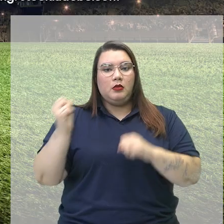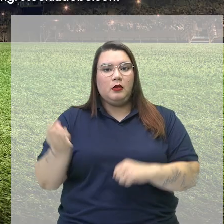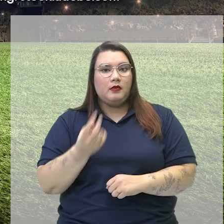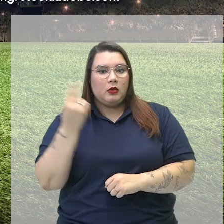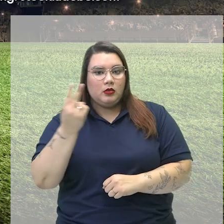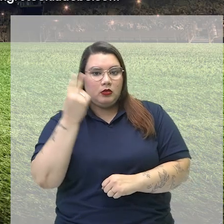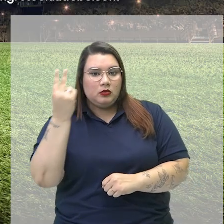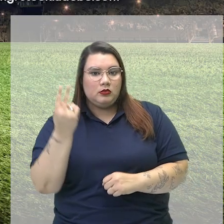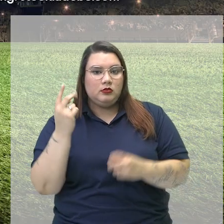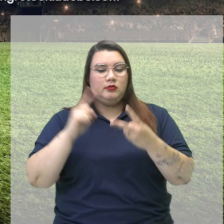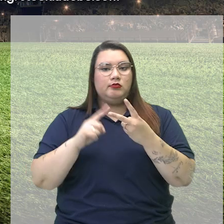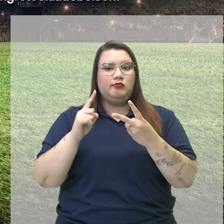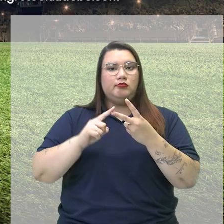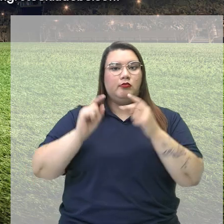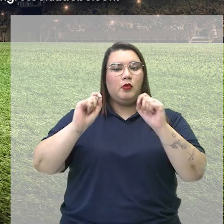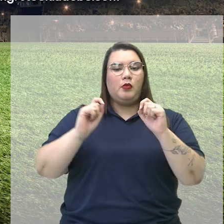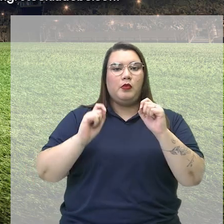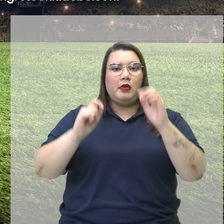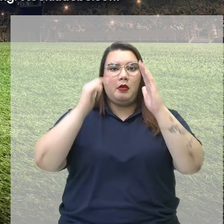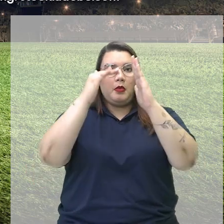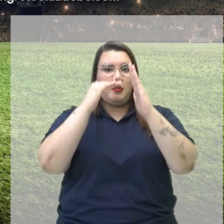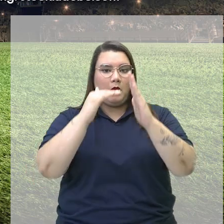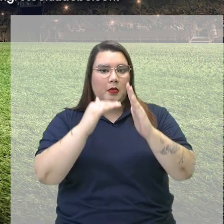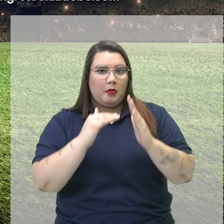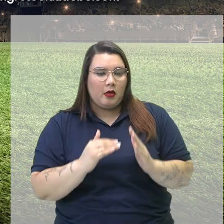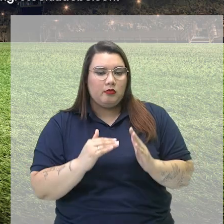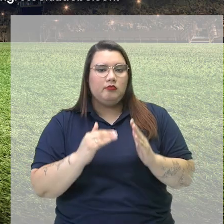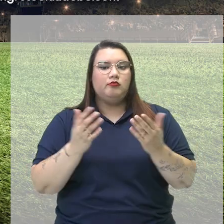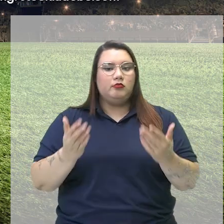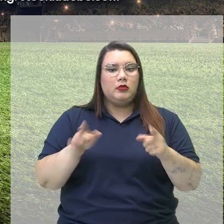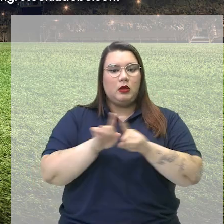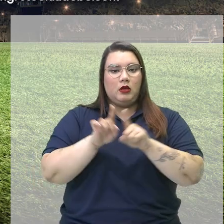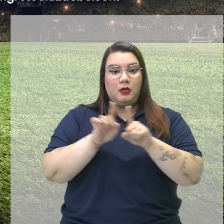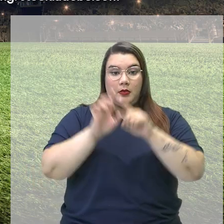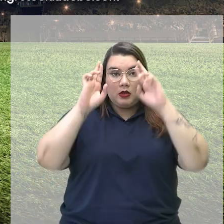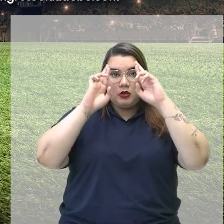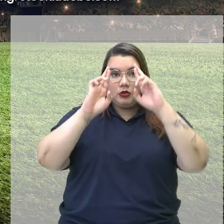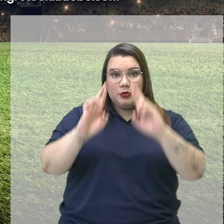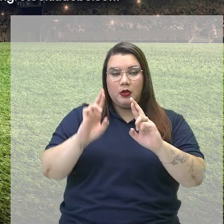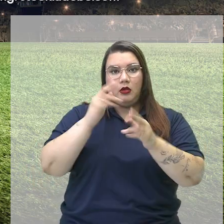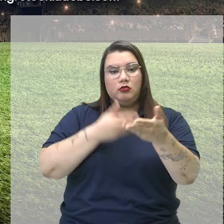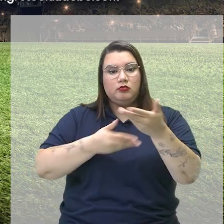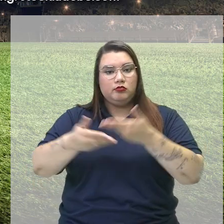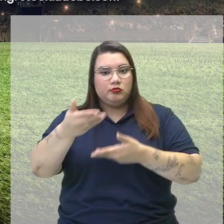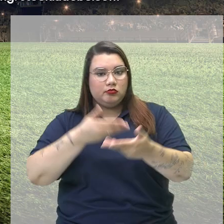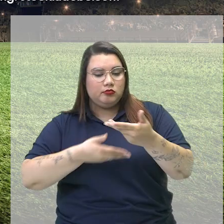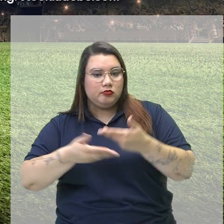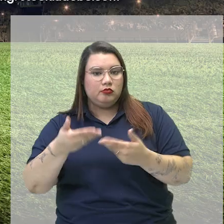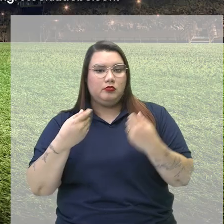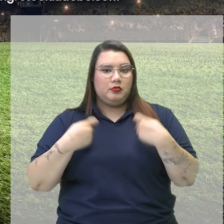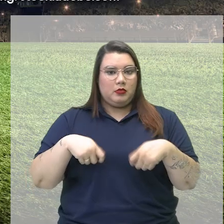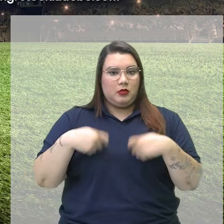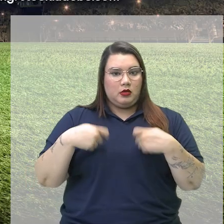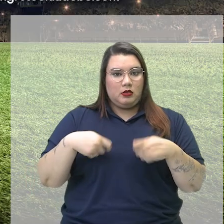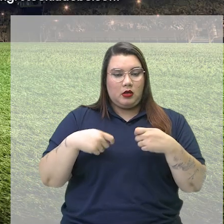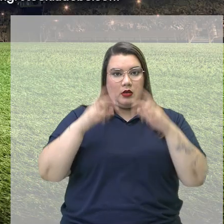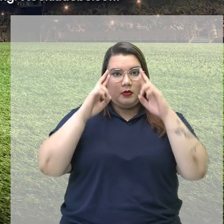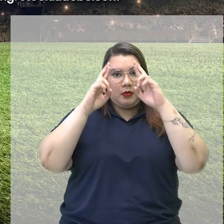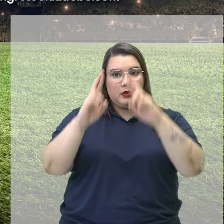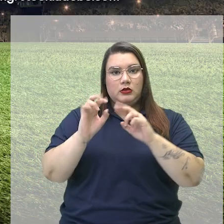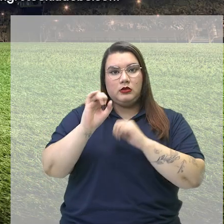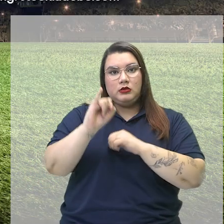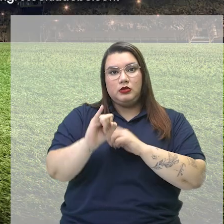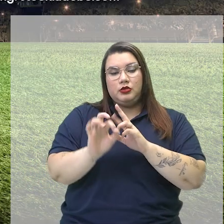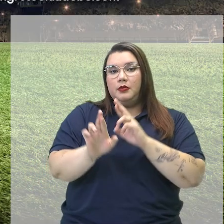sobre hierarquia, sobre respeitar o outro, respeitar quem é diferente,